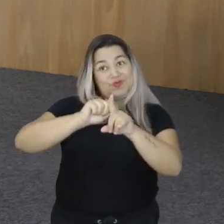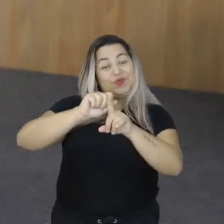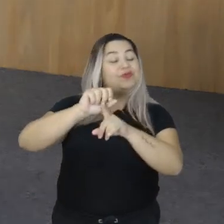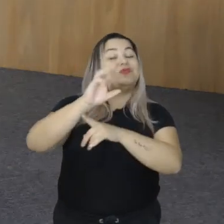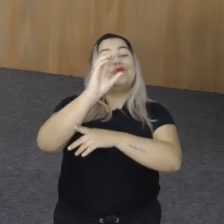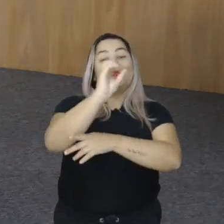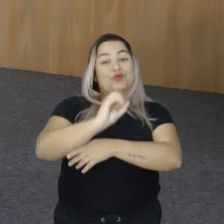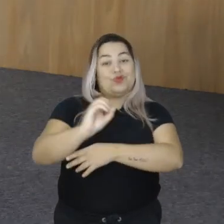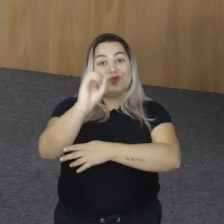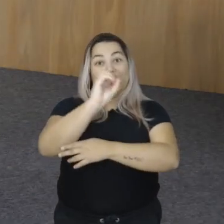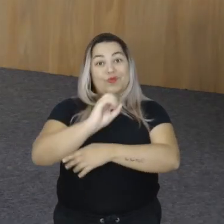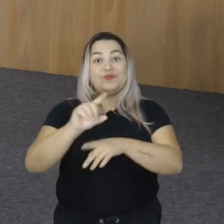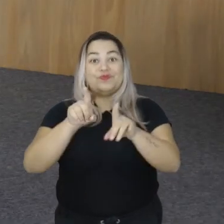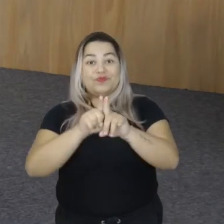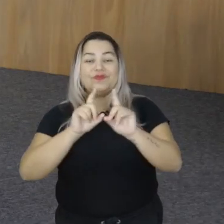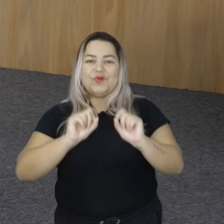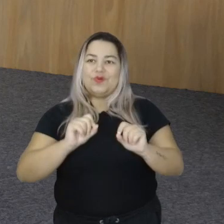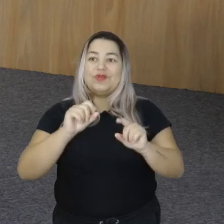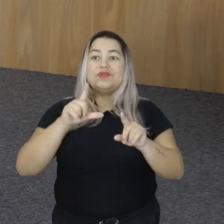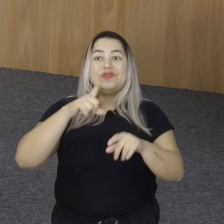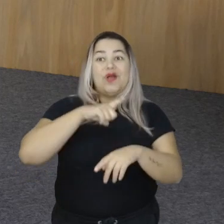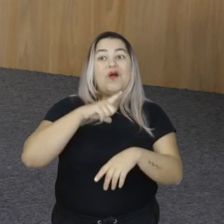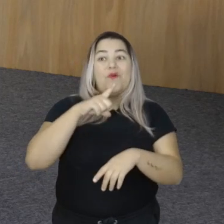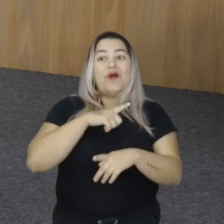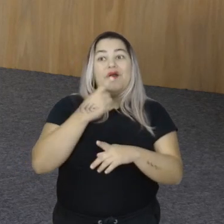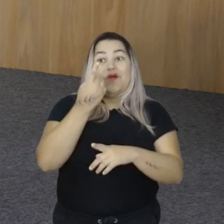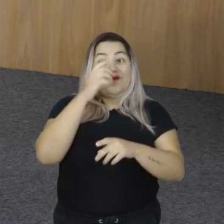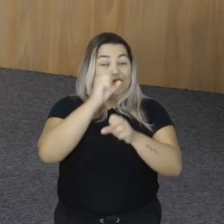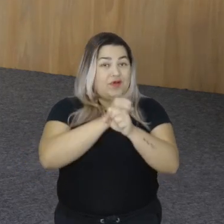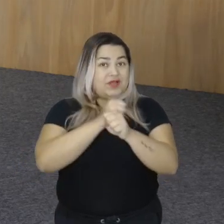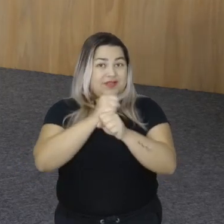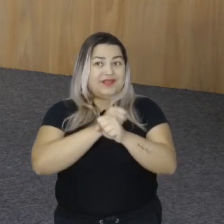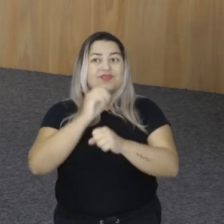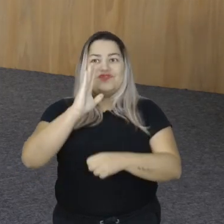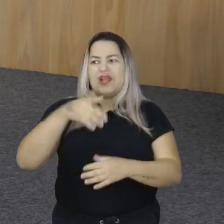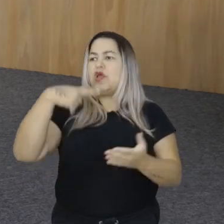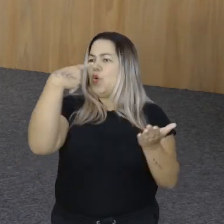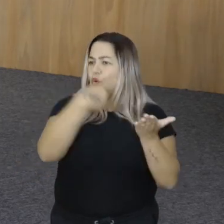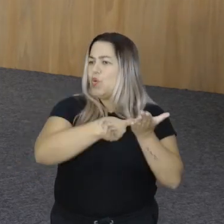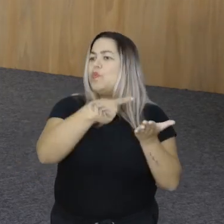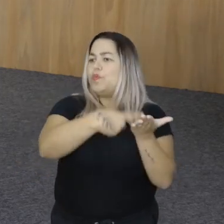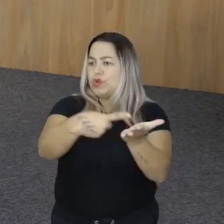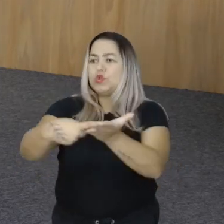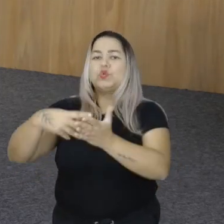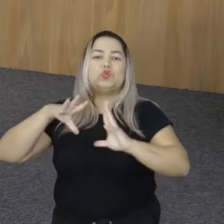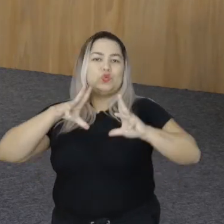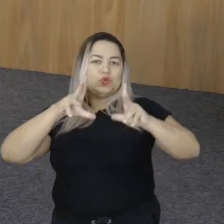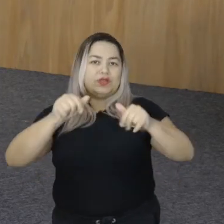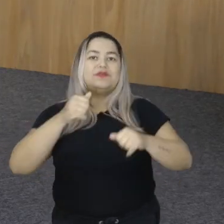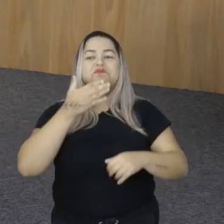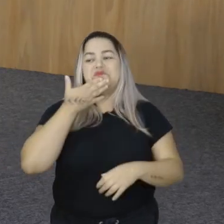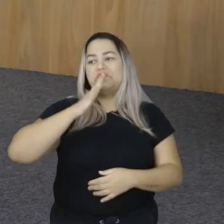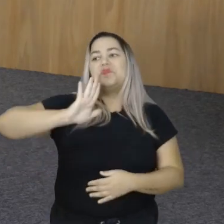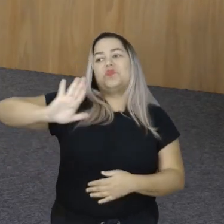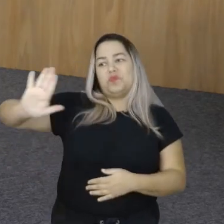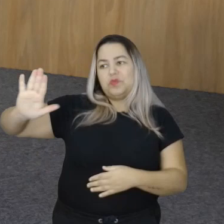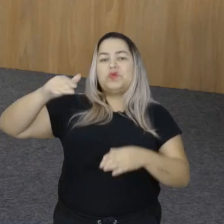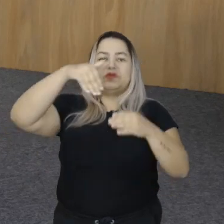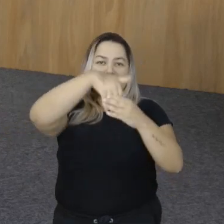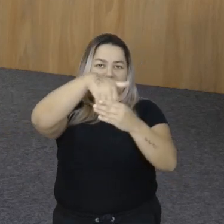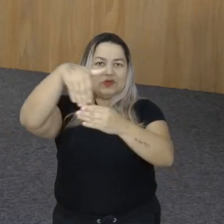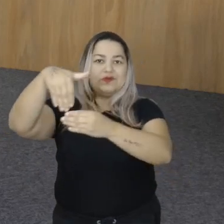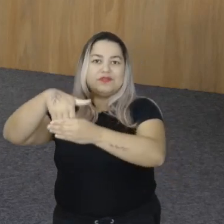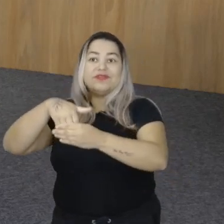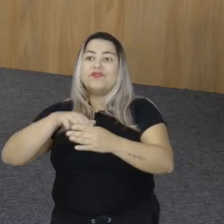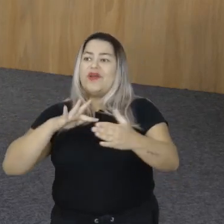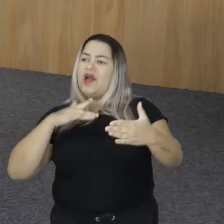ano passado. Completou um ano e ele já está cumprindo tudo que ele se comprometeu com os eleitores, né? A gente teve aí